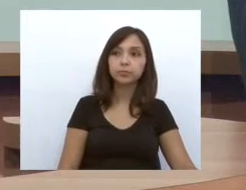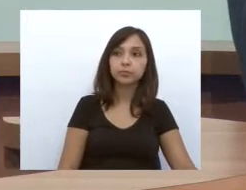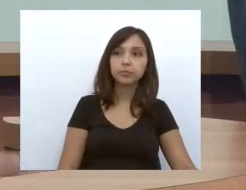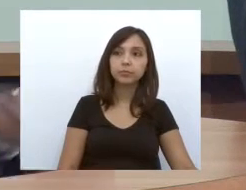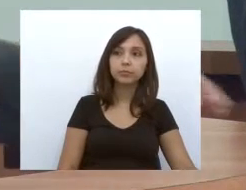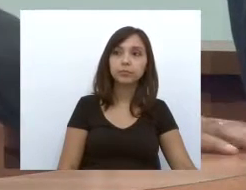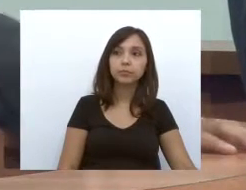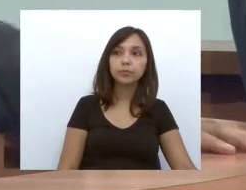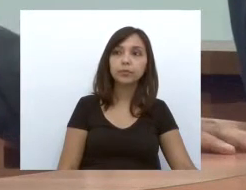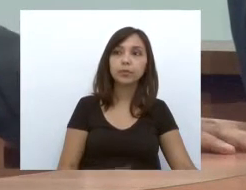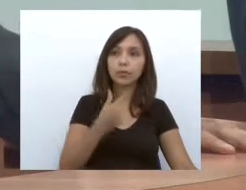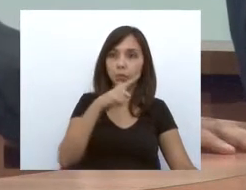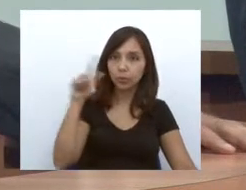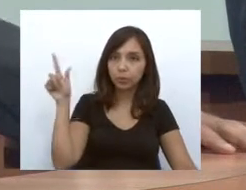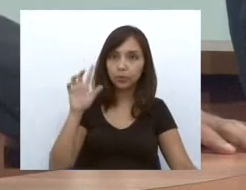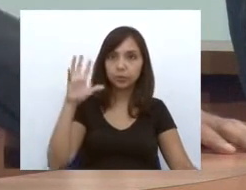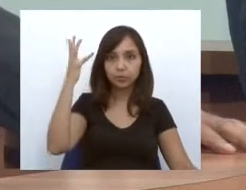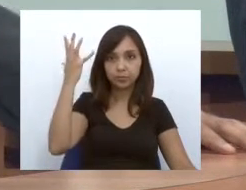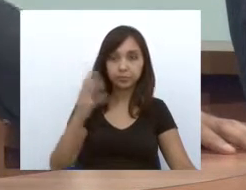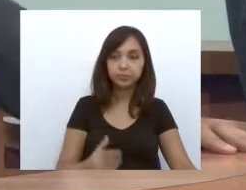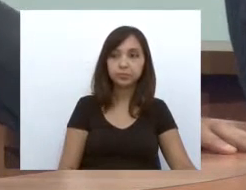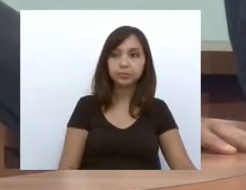Senhor presidente, uma outra situação.